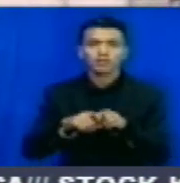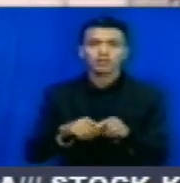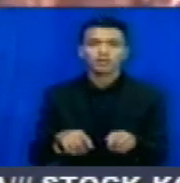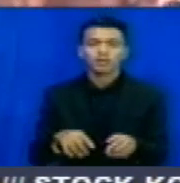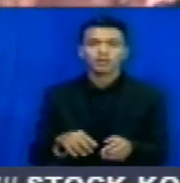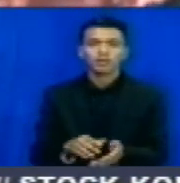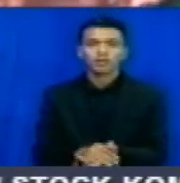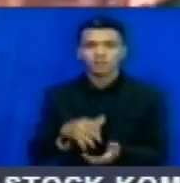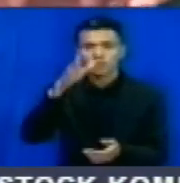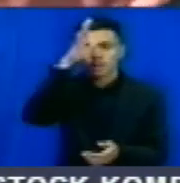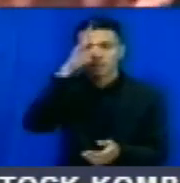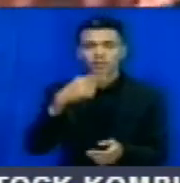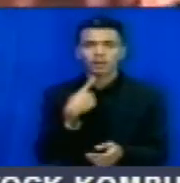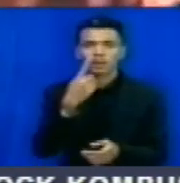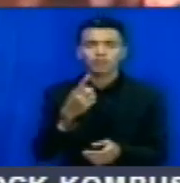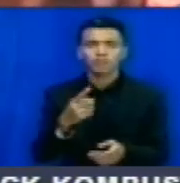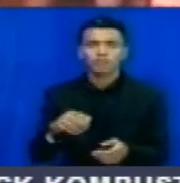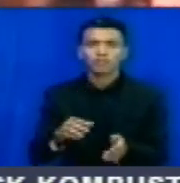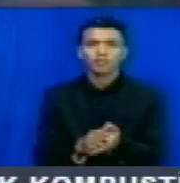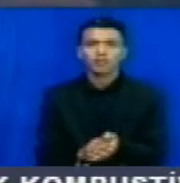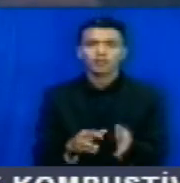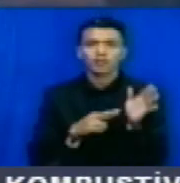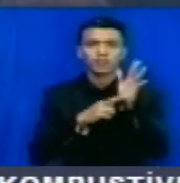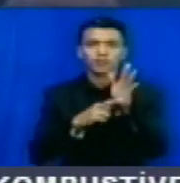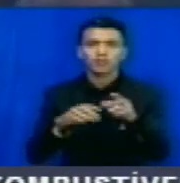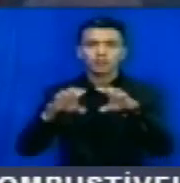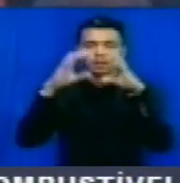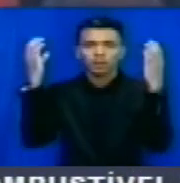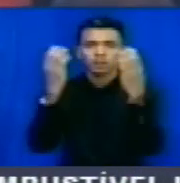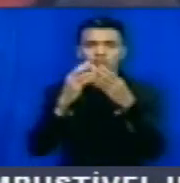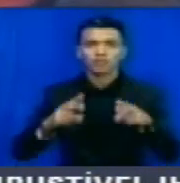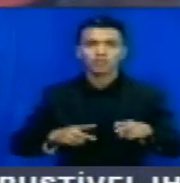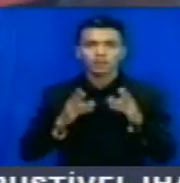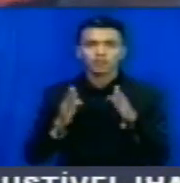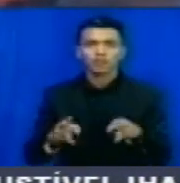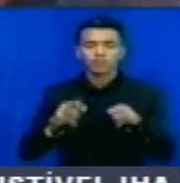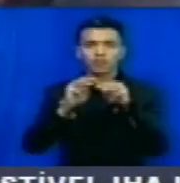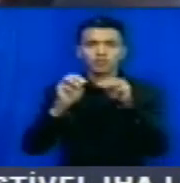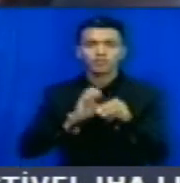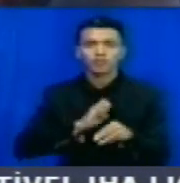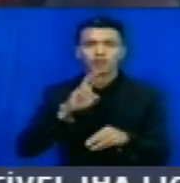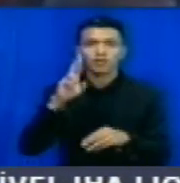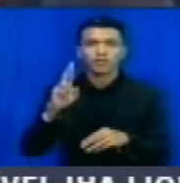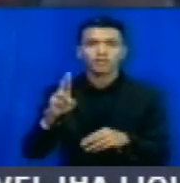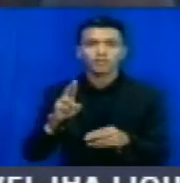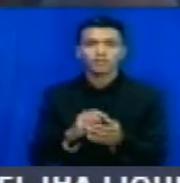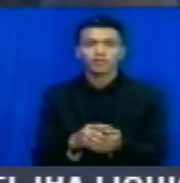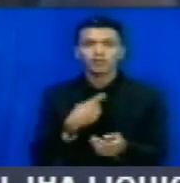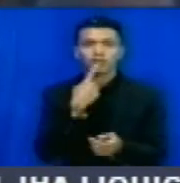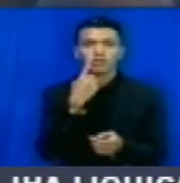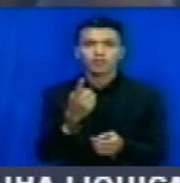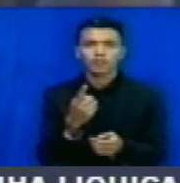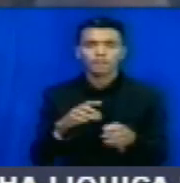alma. Hatamba questão ne representante Conselho Veterano Município Ermeira, Napoleão Soares